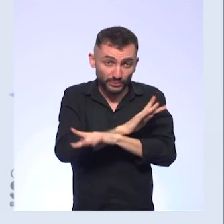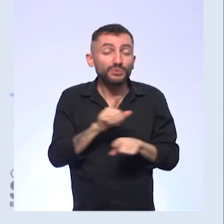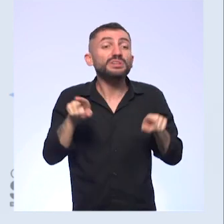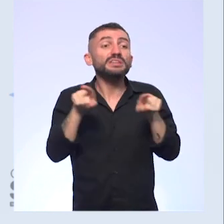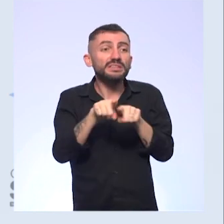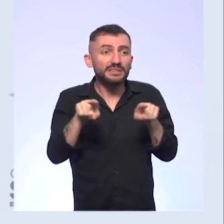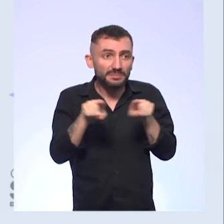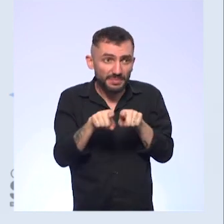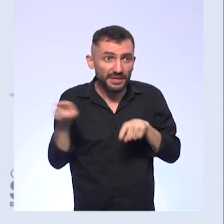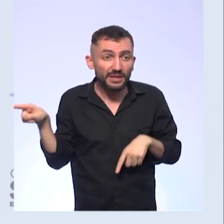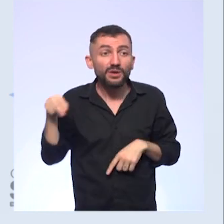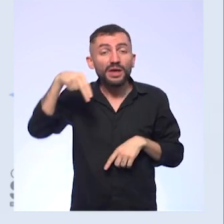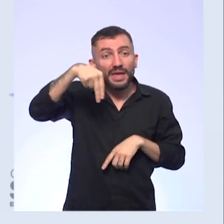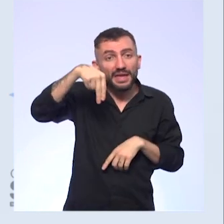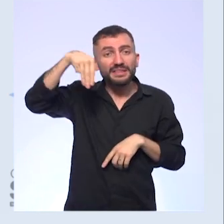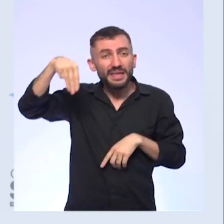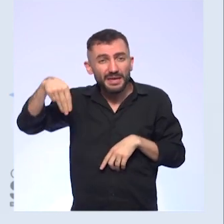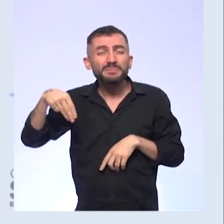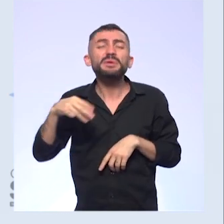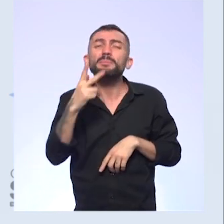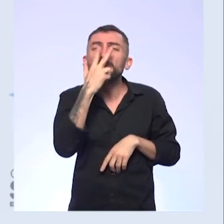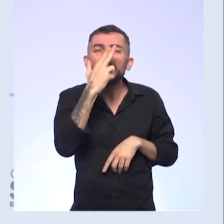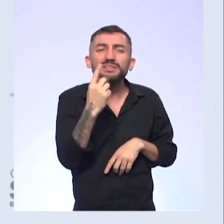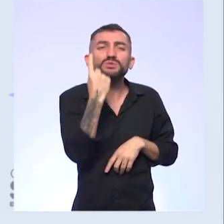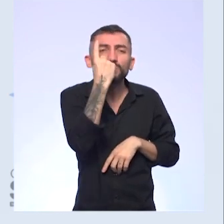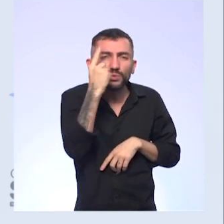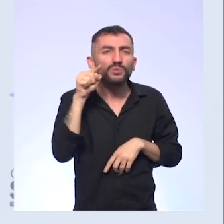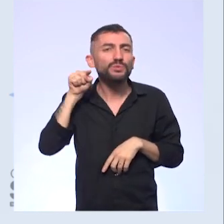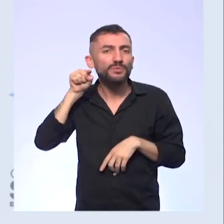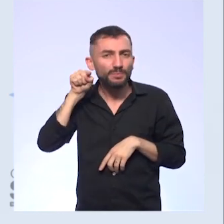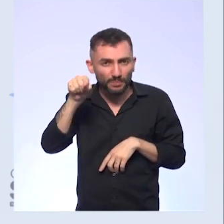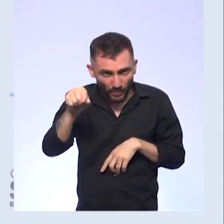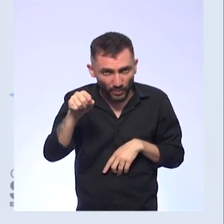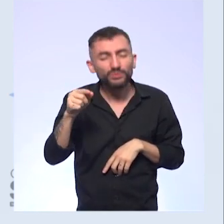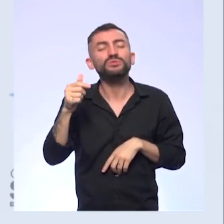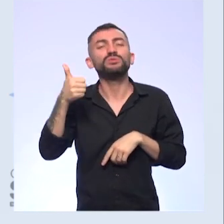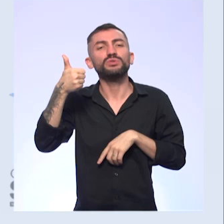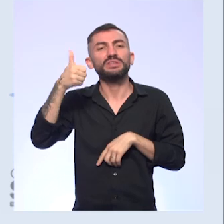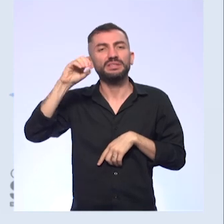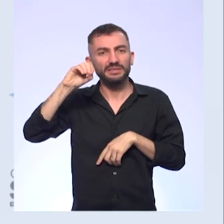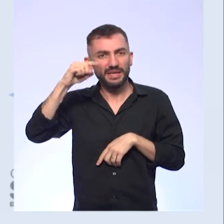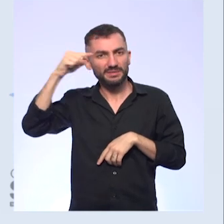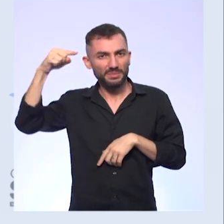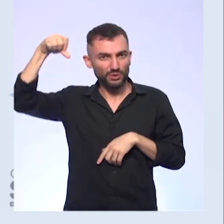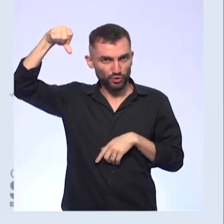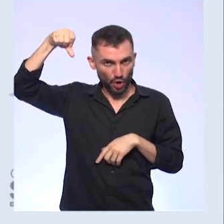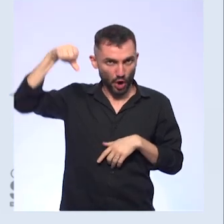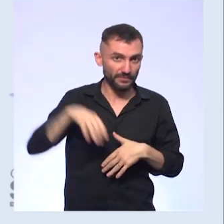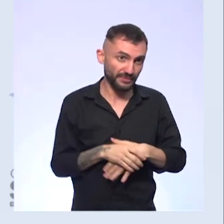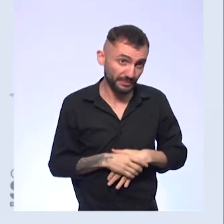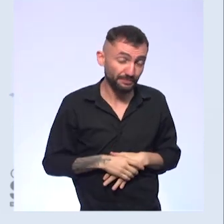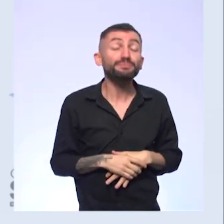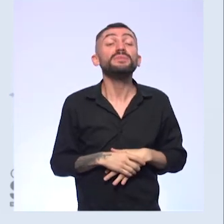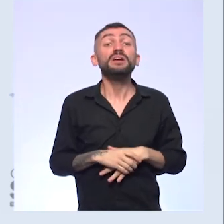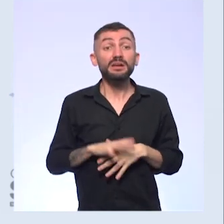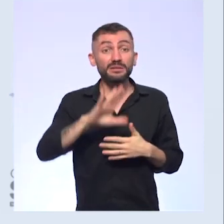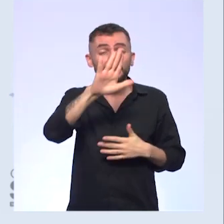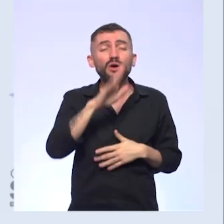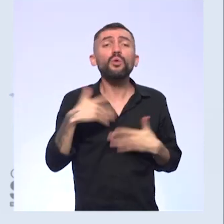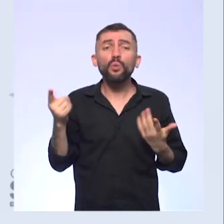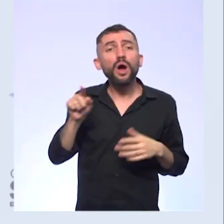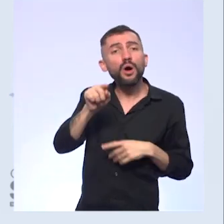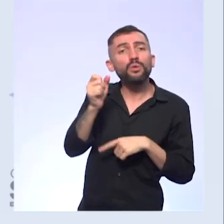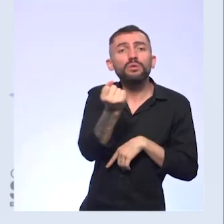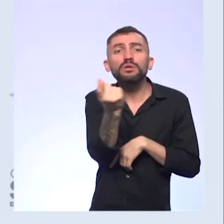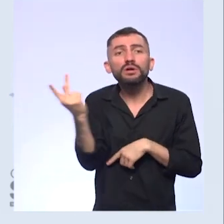mm um nanômetro igual a uma vezes 10 a menos nove metros o filtro solar que a pessoa deve